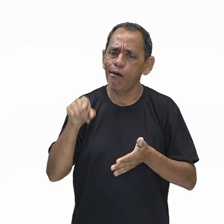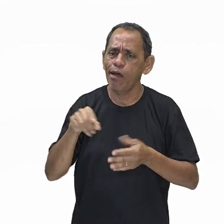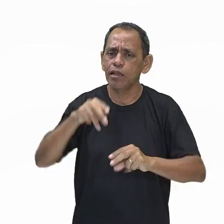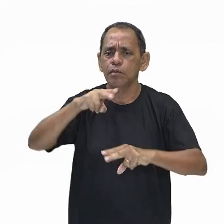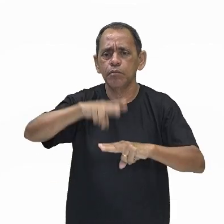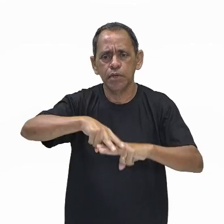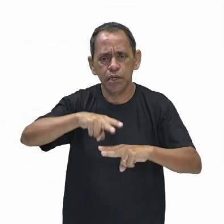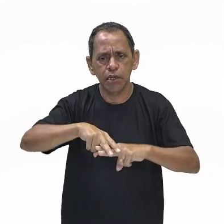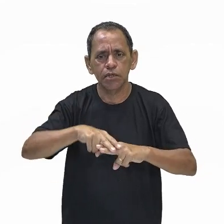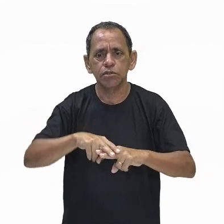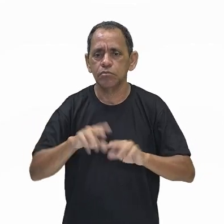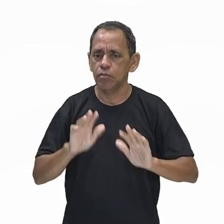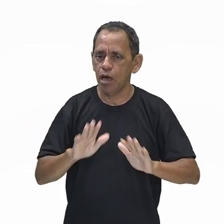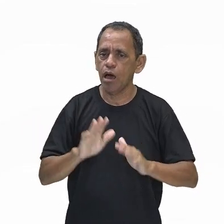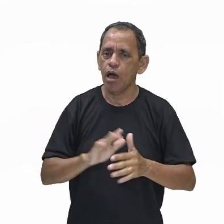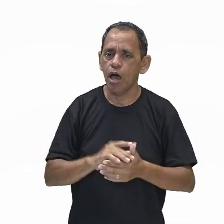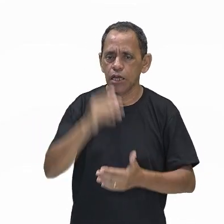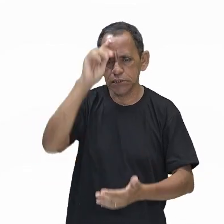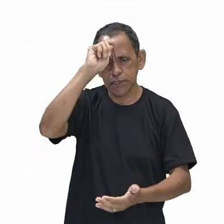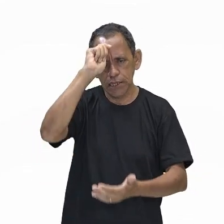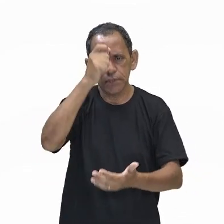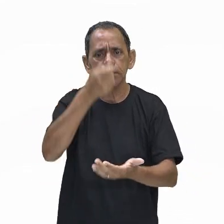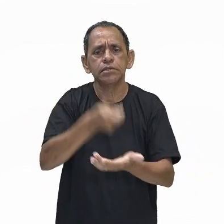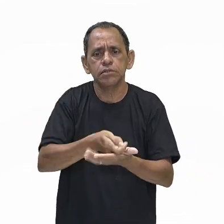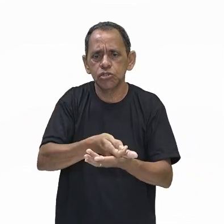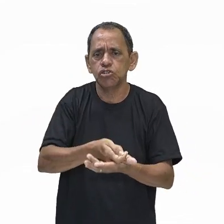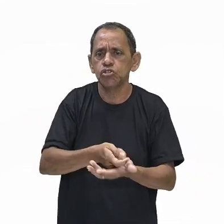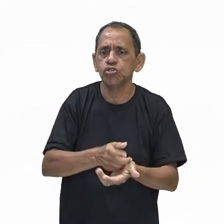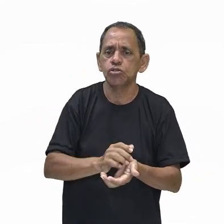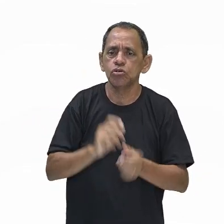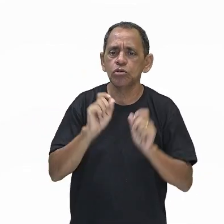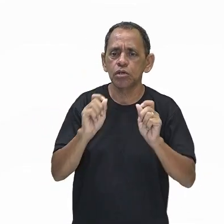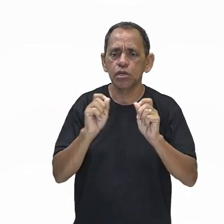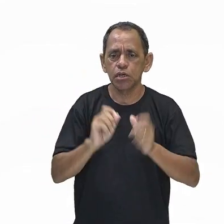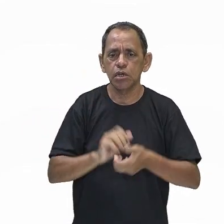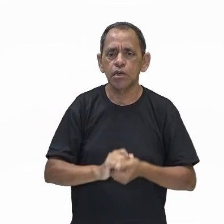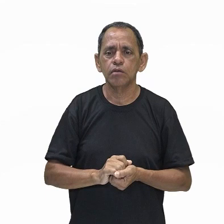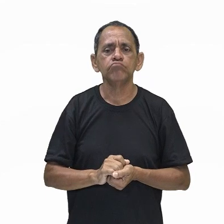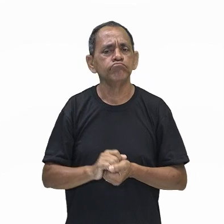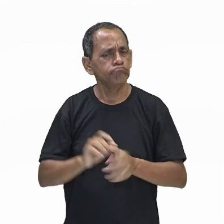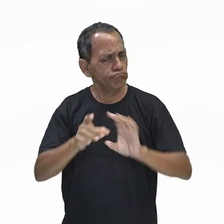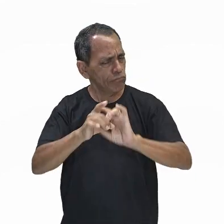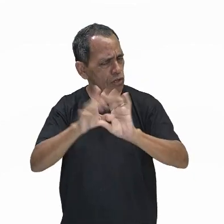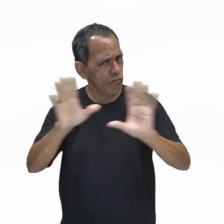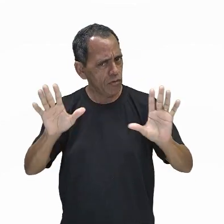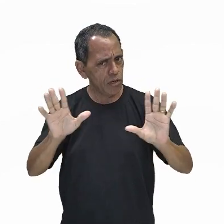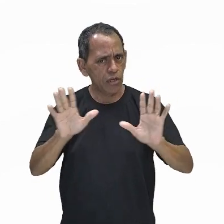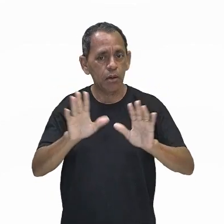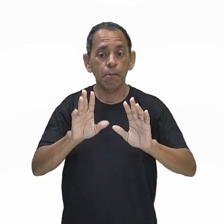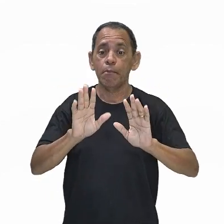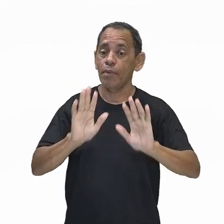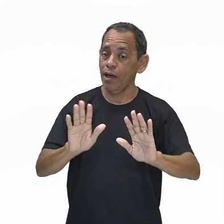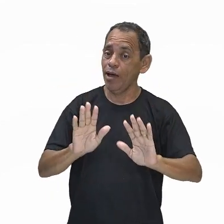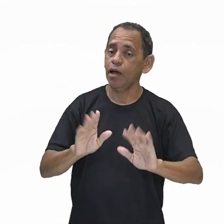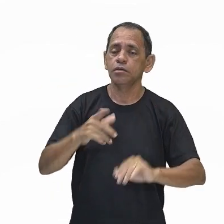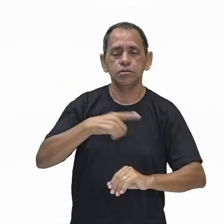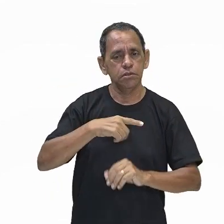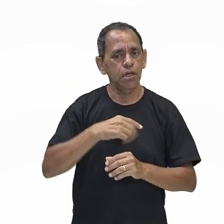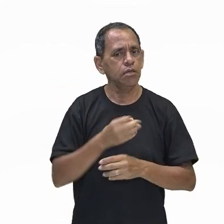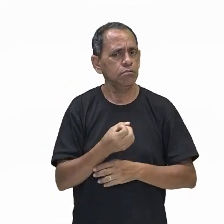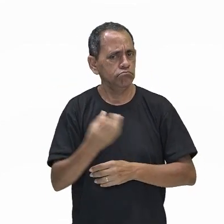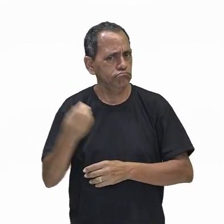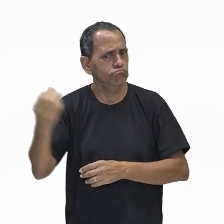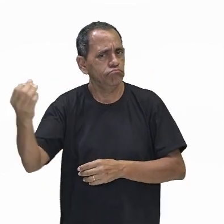decide liberá-lo, porque a punição dele era a morte. Mas Joca decidiu não, deixa ele livre, porém ele tem que ir embora e se um